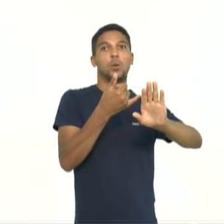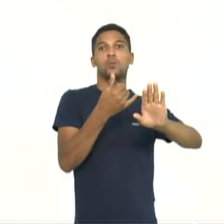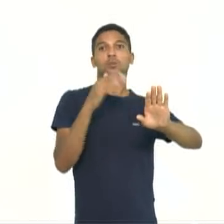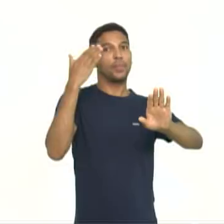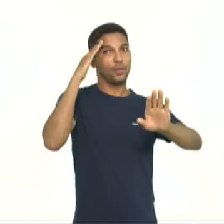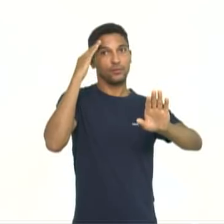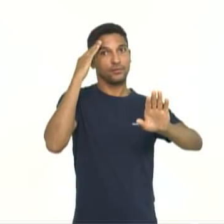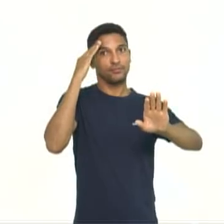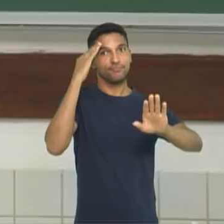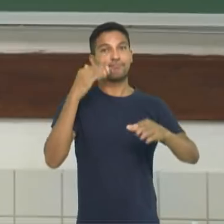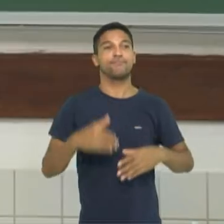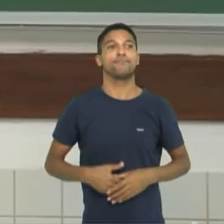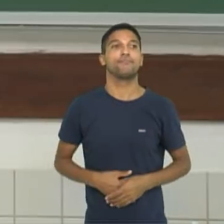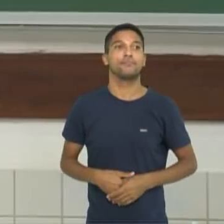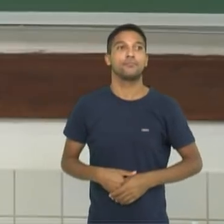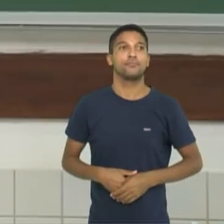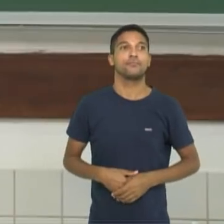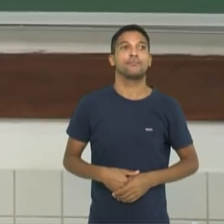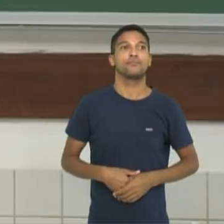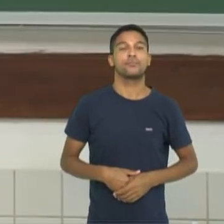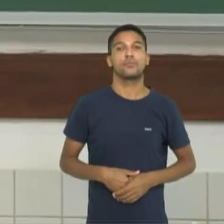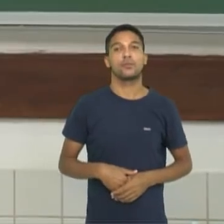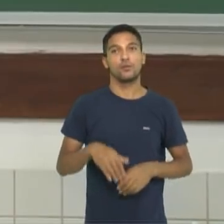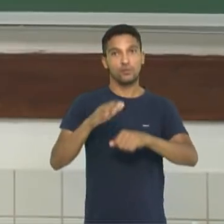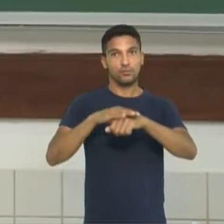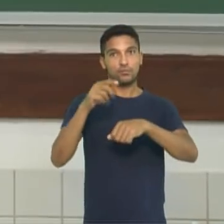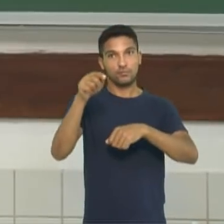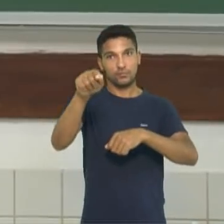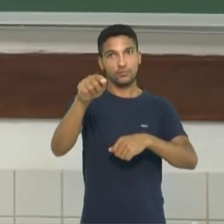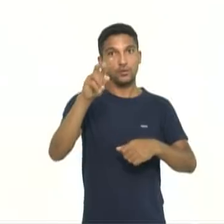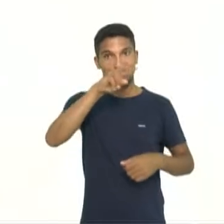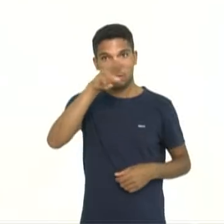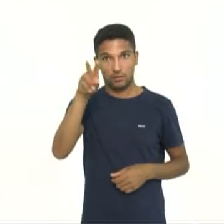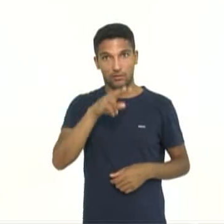Eu vou deixar aqui o slide para vocês pensarem em elaborar uma resposta.